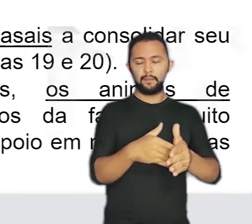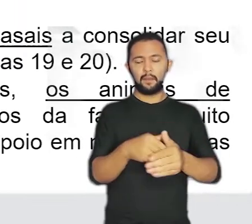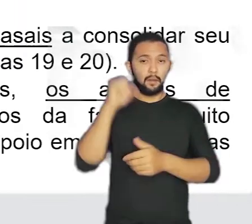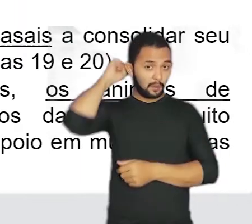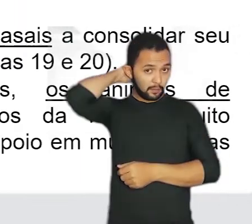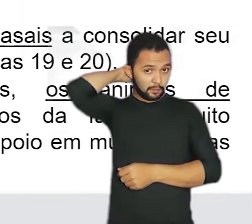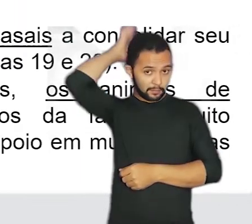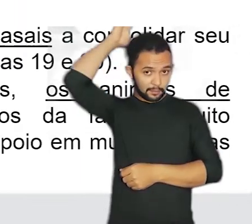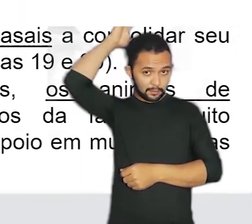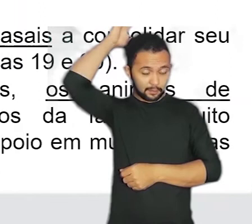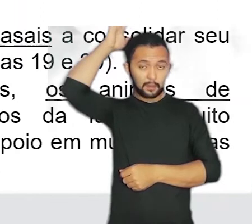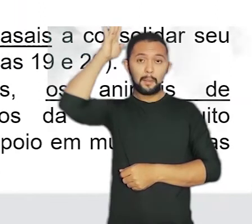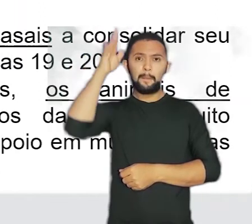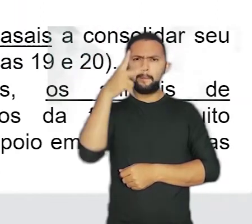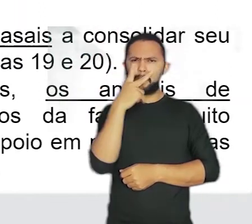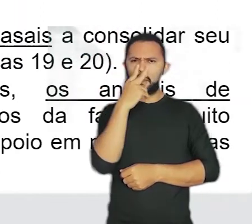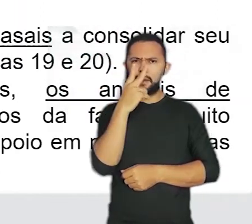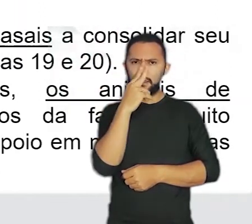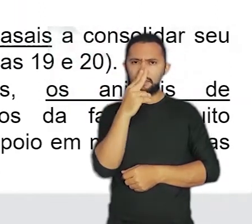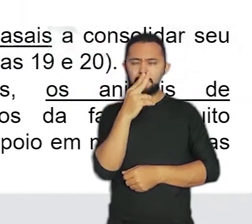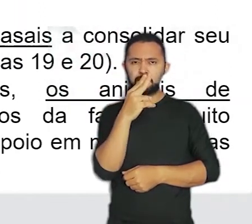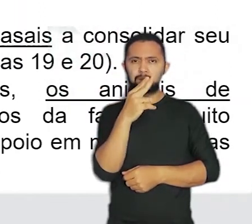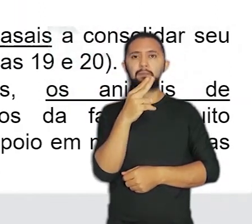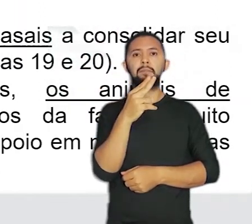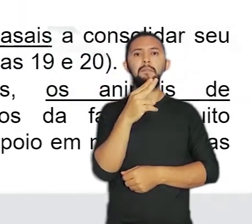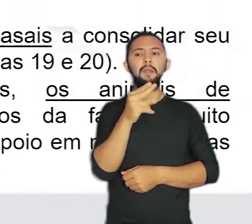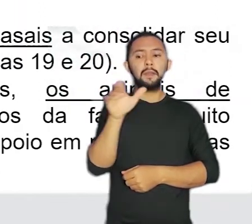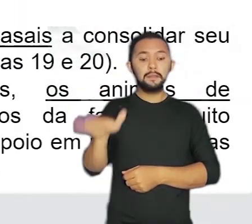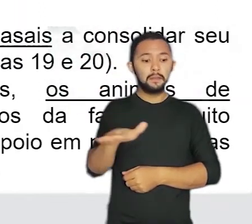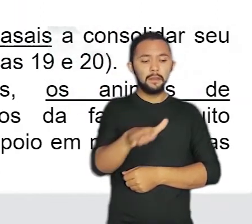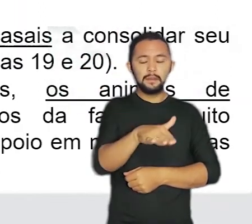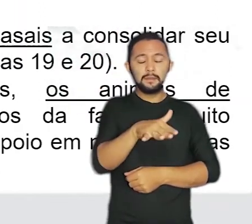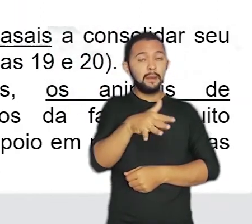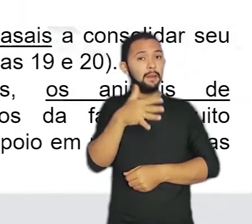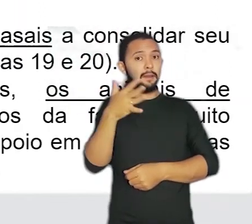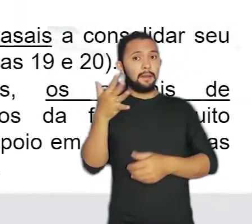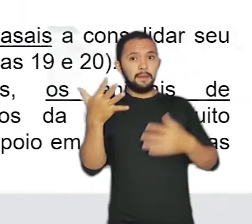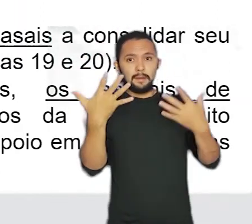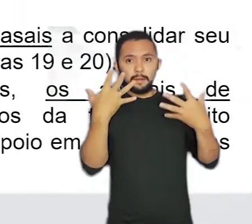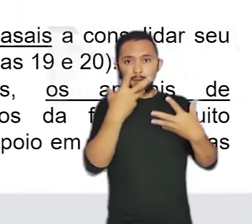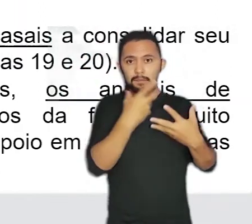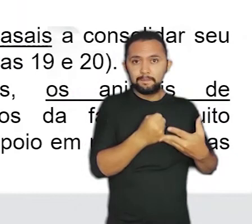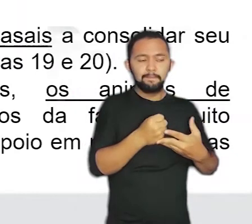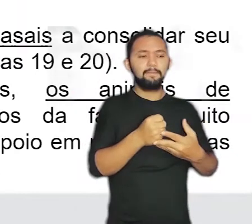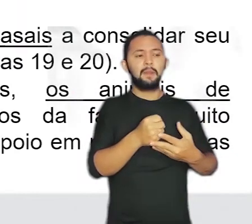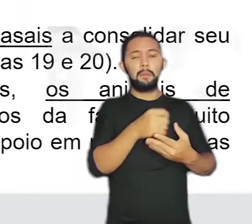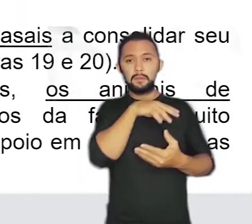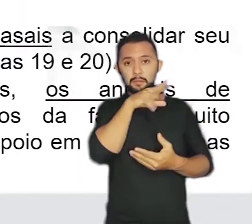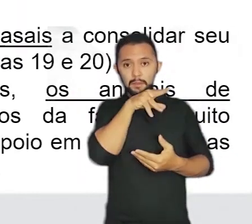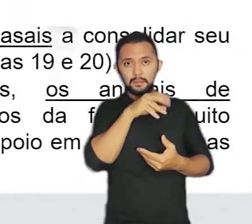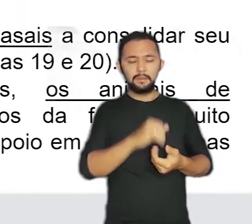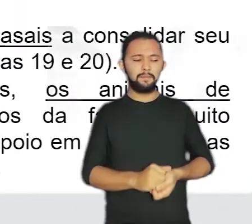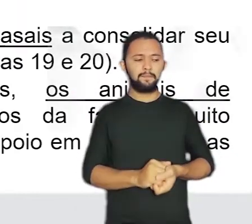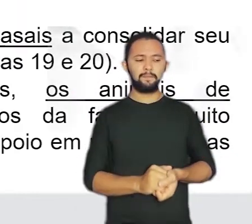fascinadas pelos animais. Está dizendo que essa expressão destacada é o sujeito do verbo parecer. Mas quem é que parece? A gente sabe que é